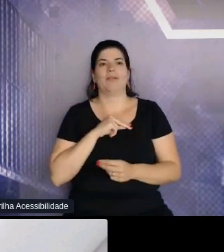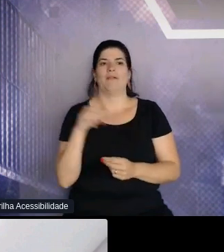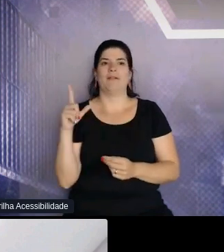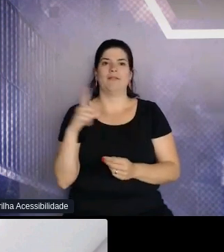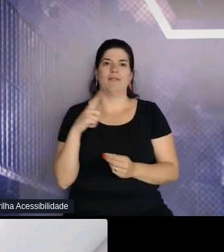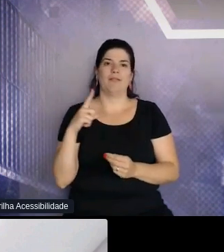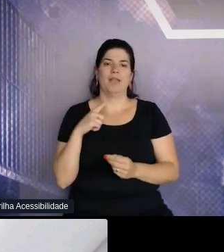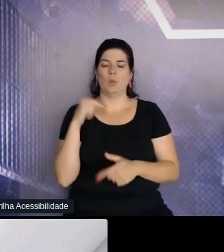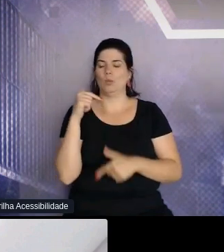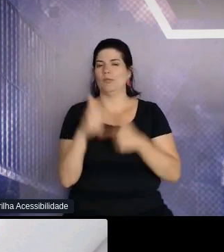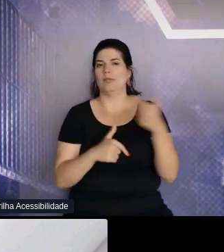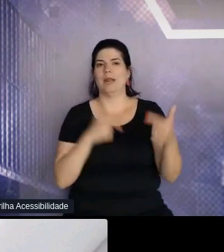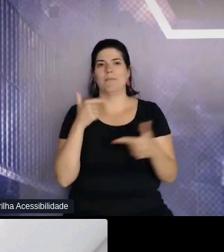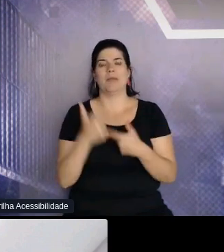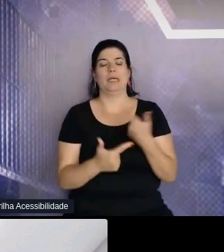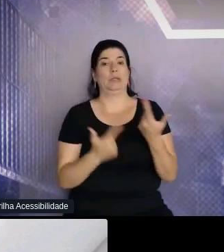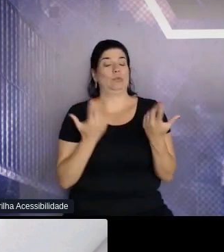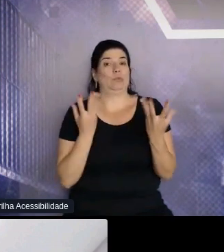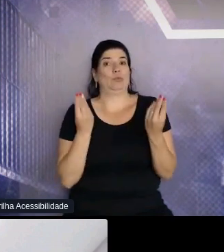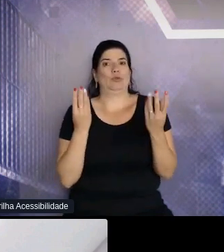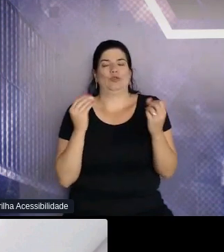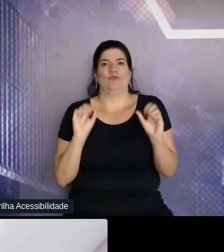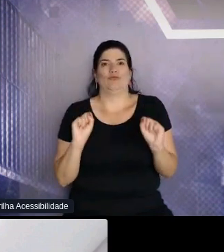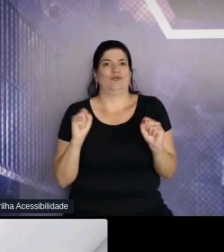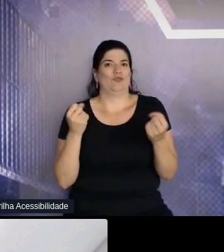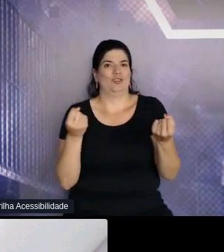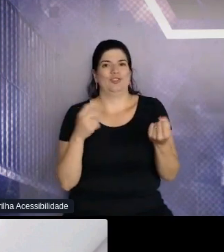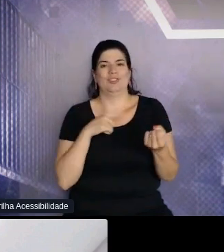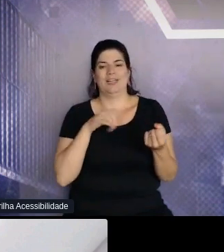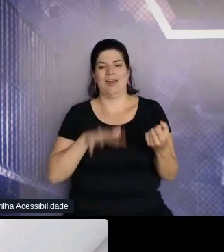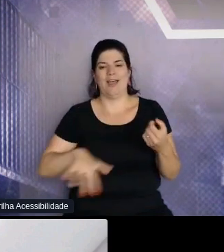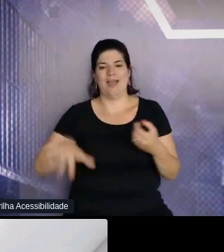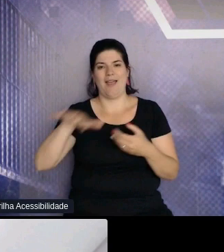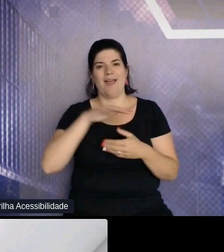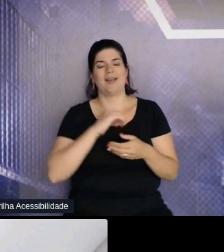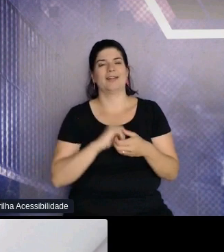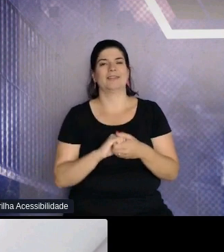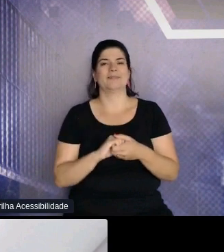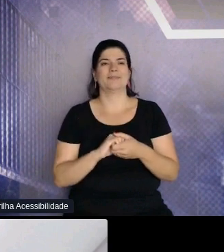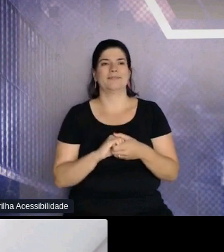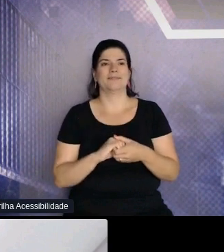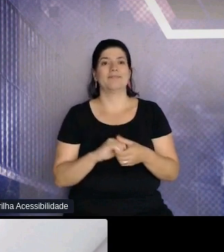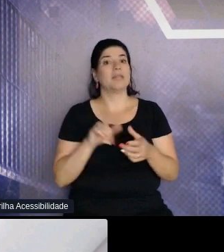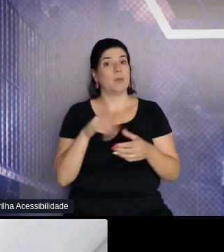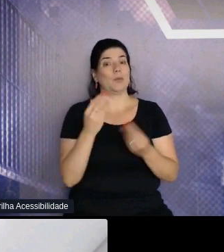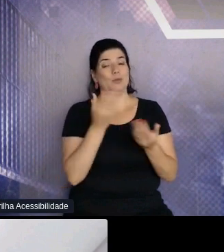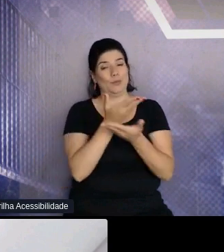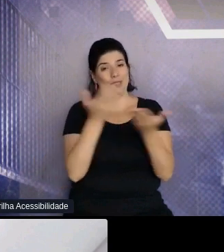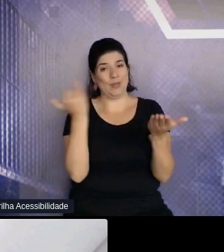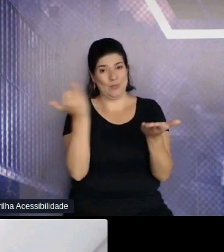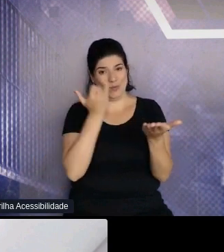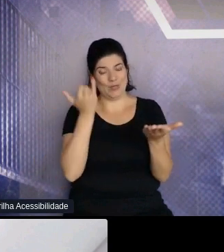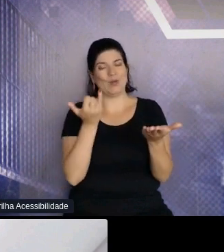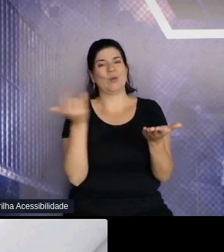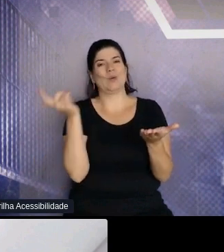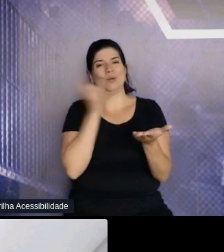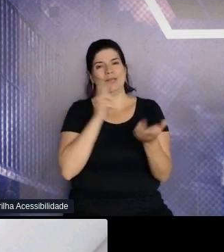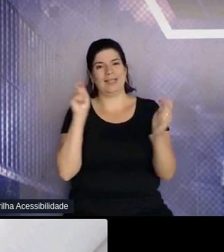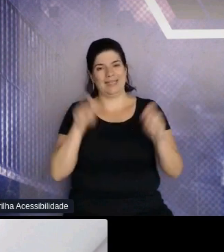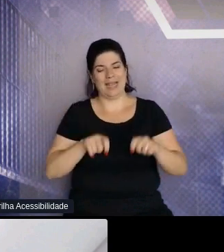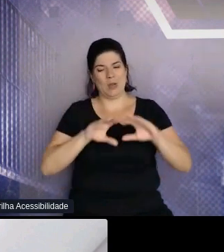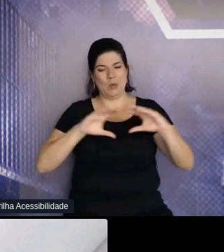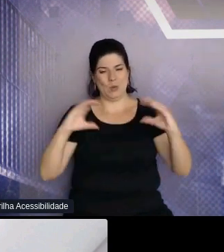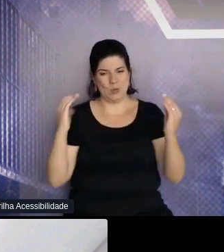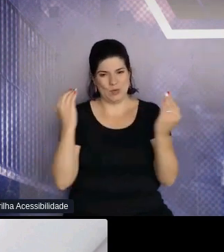um trabalho muito grande assim nessa realização do evento, e são muito importantes aí para uma formação de uma comunidade aí